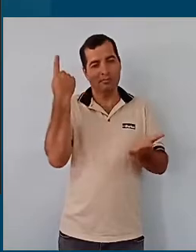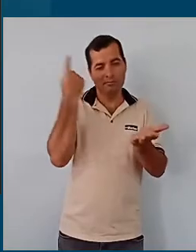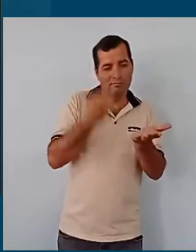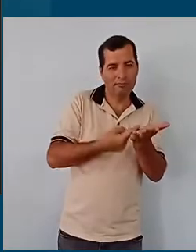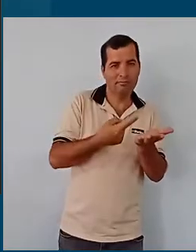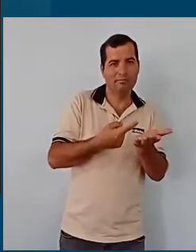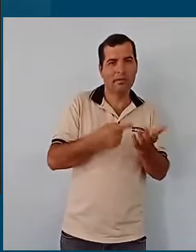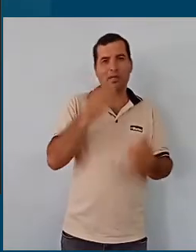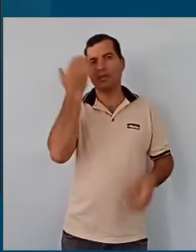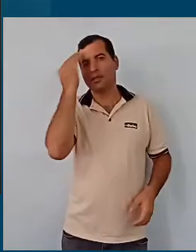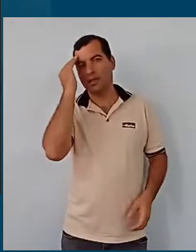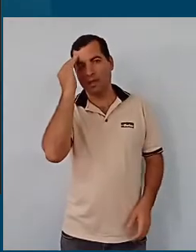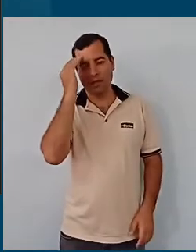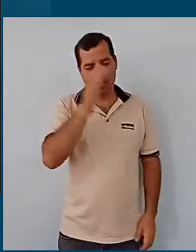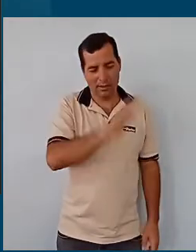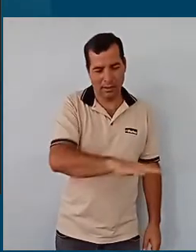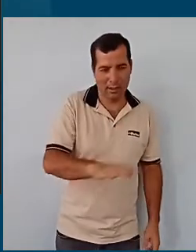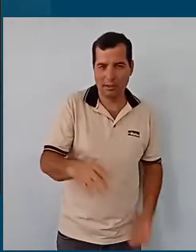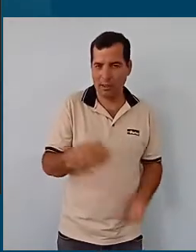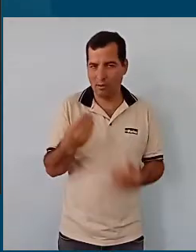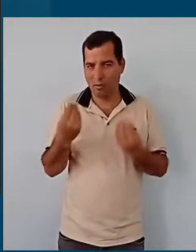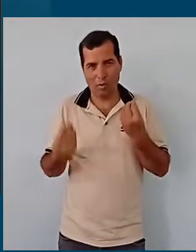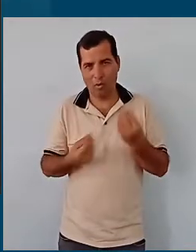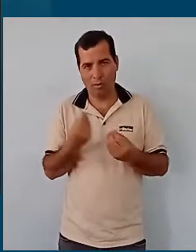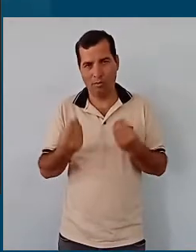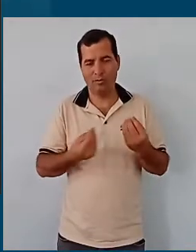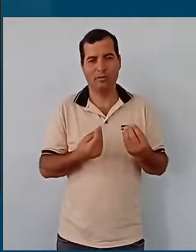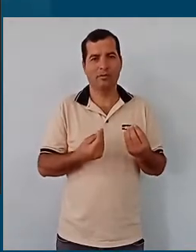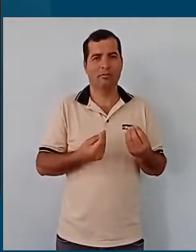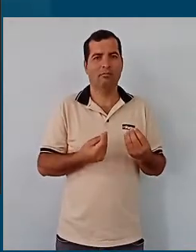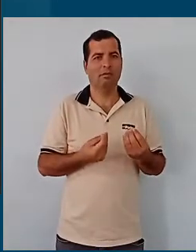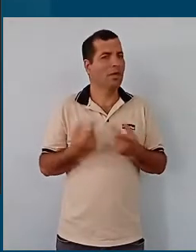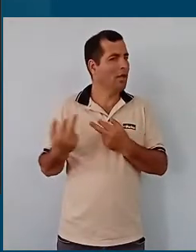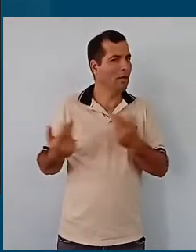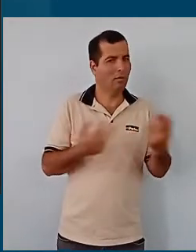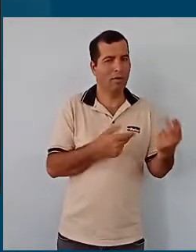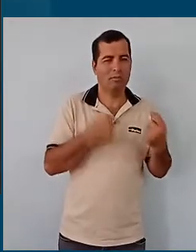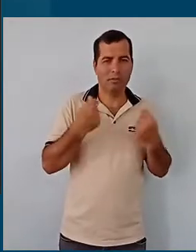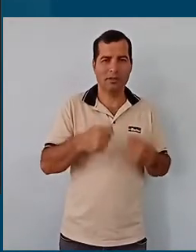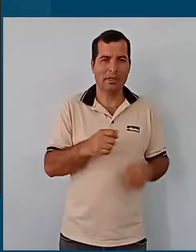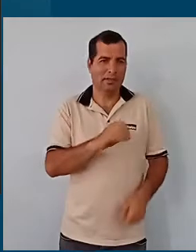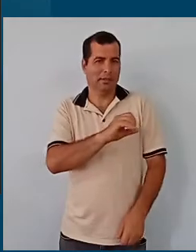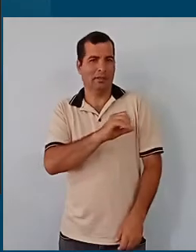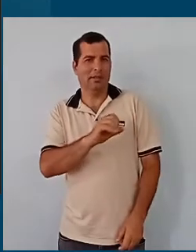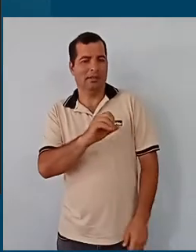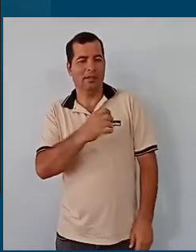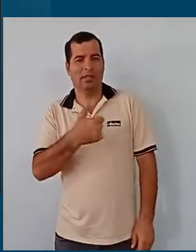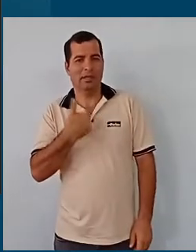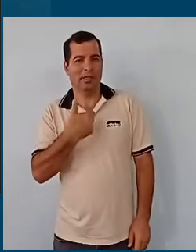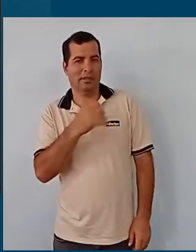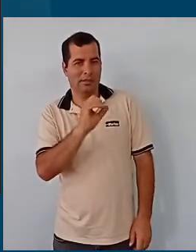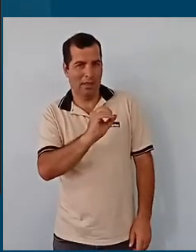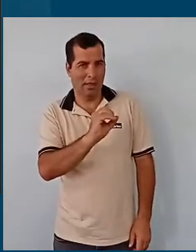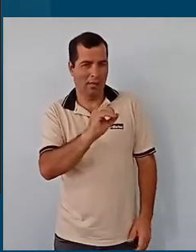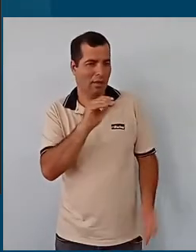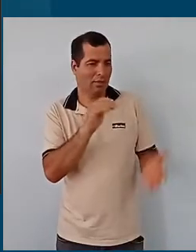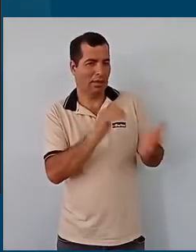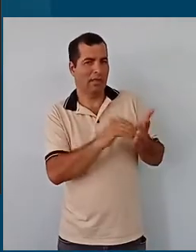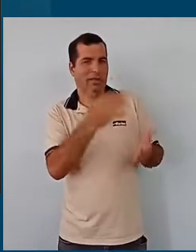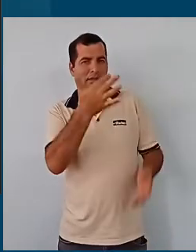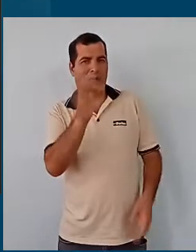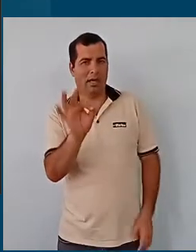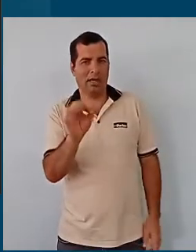concepção comum a respeito da infância, né, que começa aos 0 anos de idade e vai até os 10, 12 anos de idade, quer